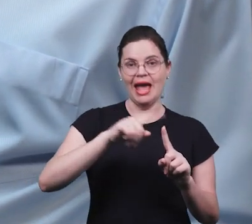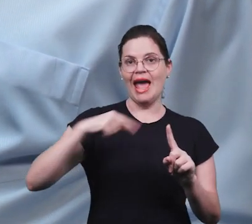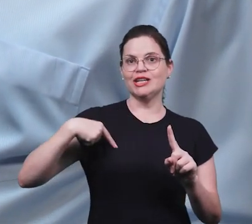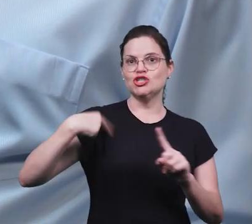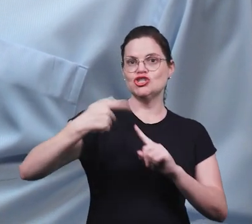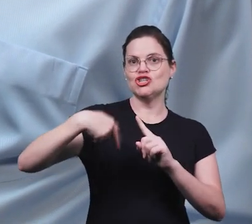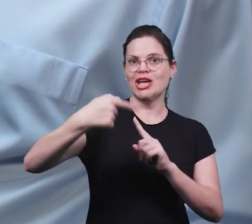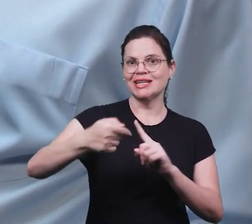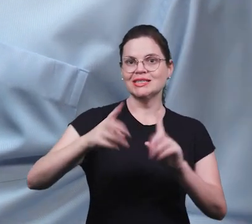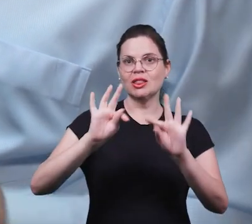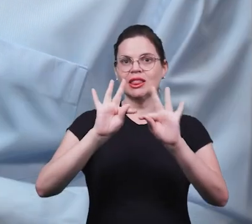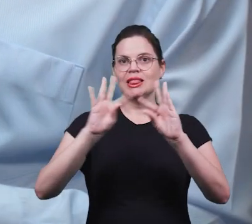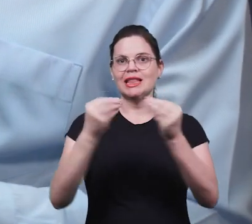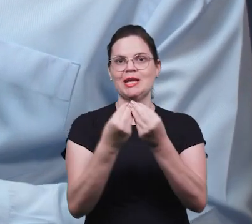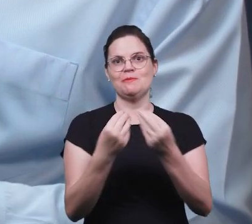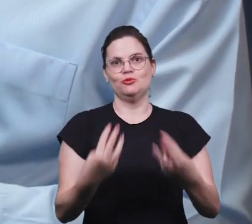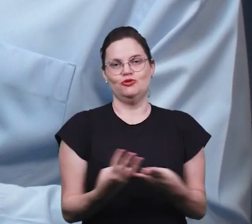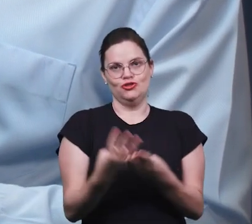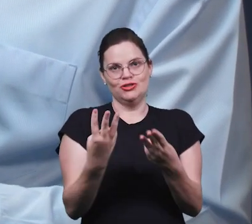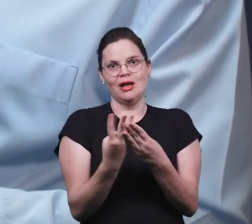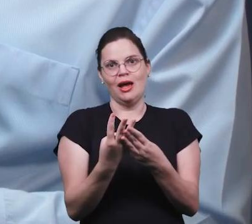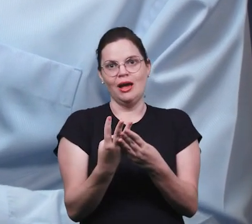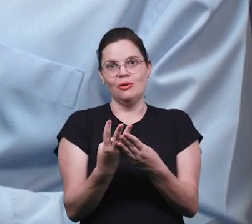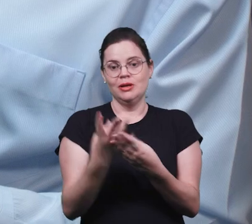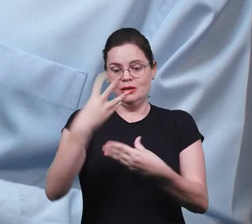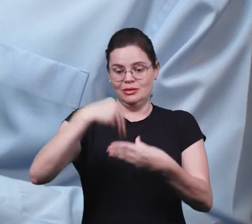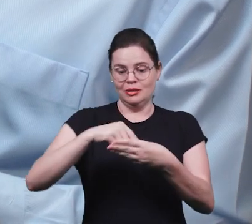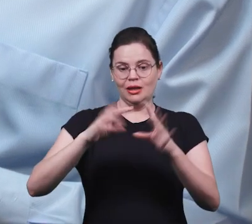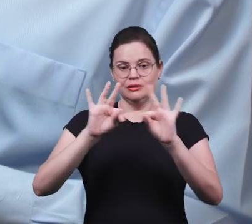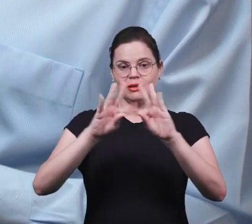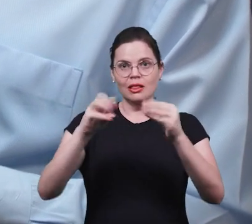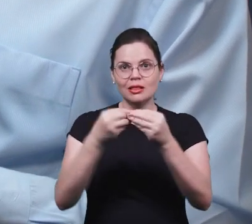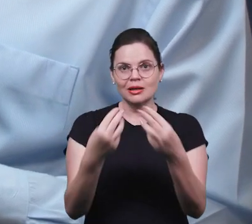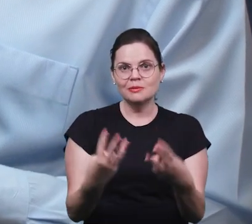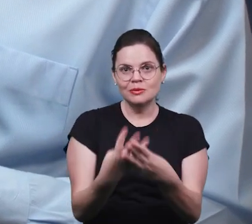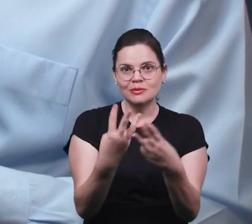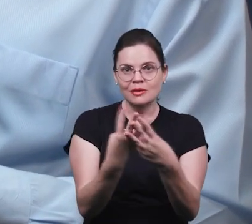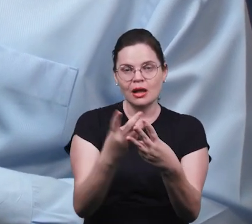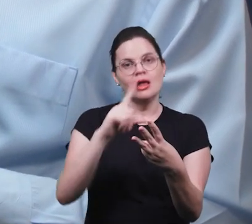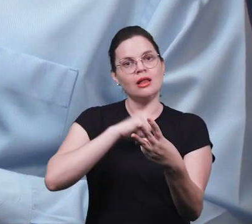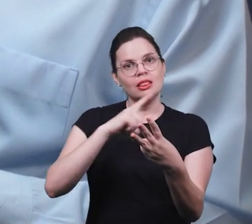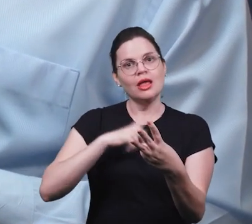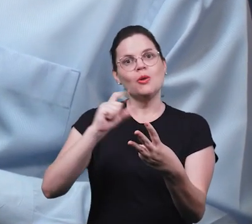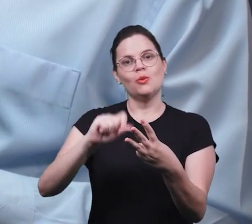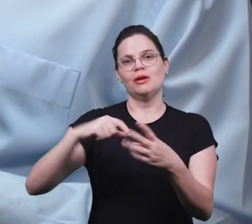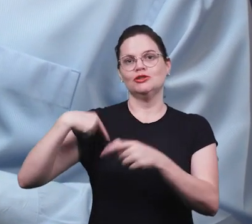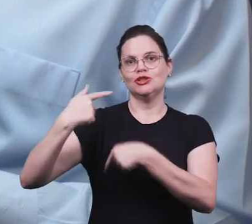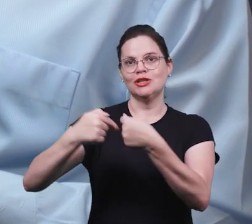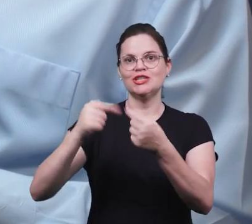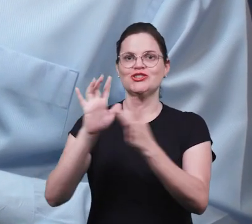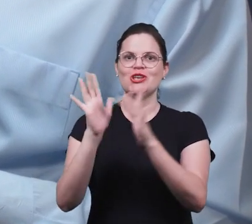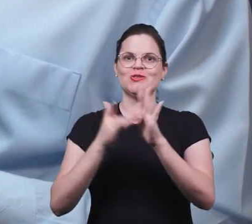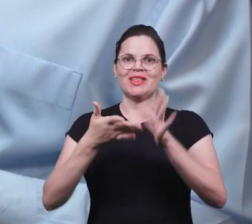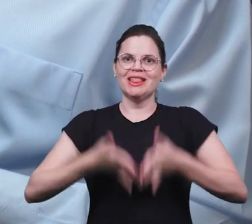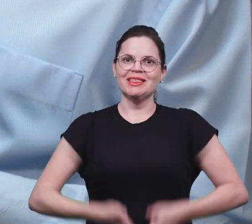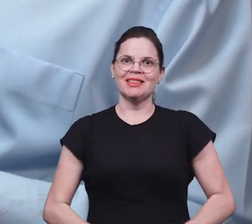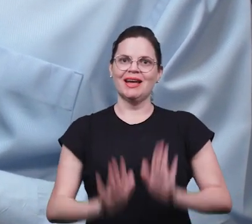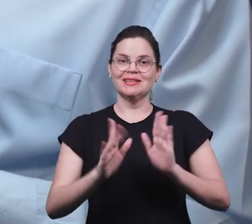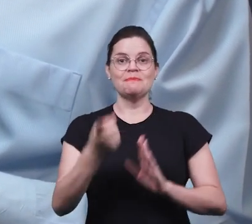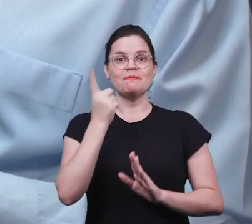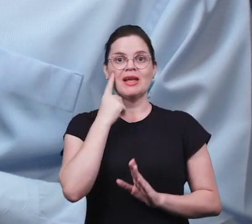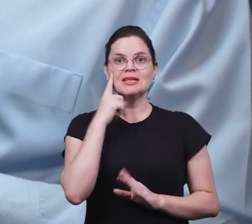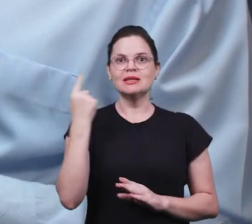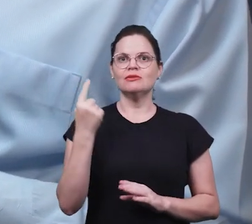Então, a gente vê a profecia aqui, de Enos, ela foi transmitida de geração a